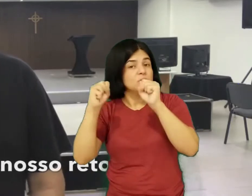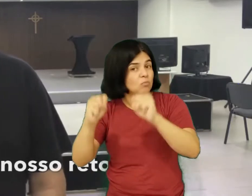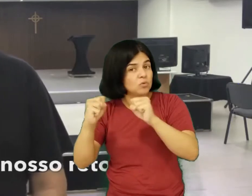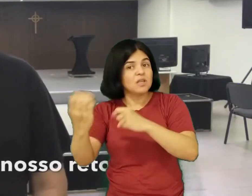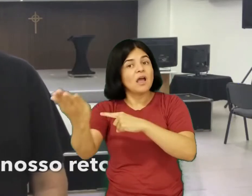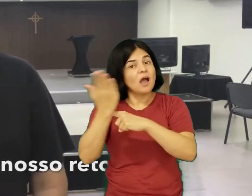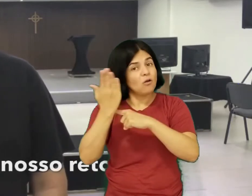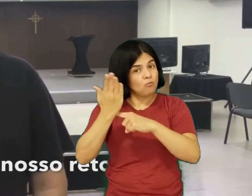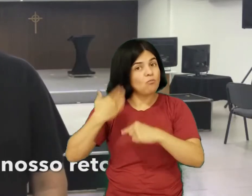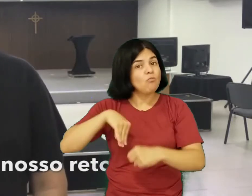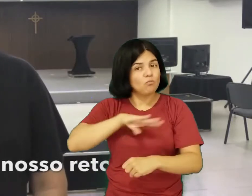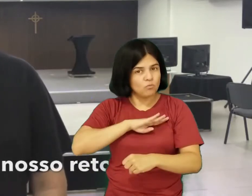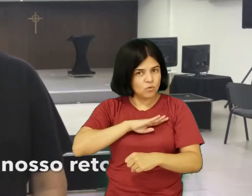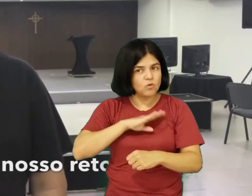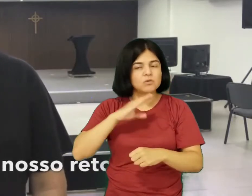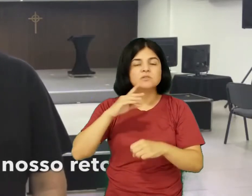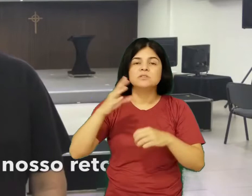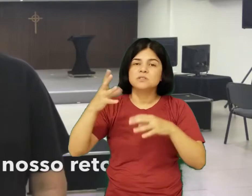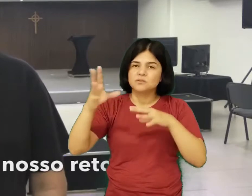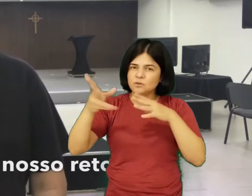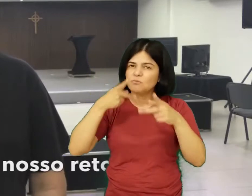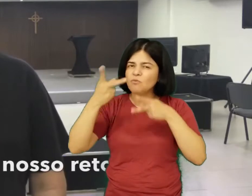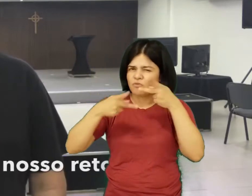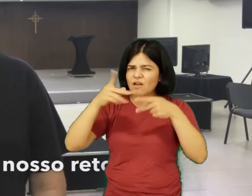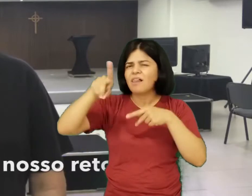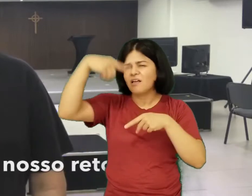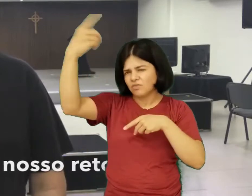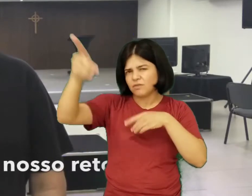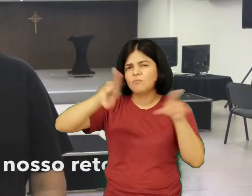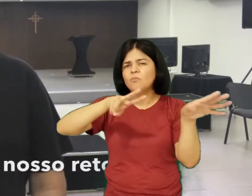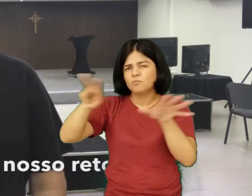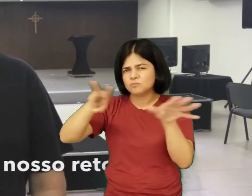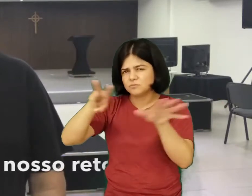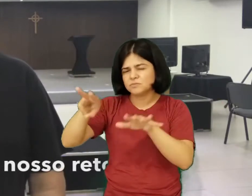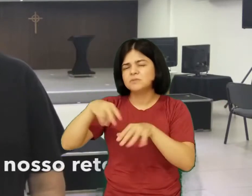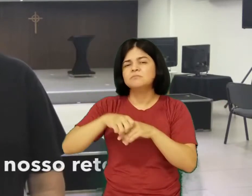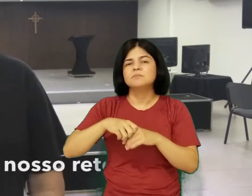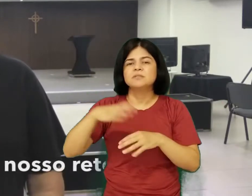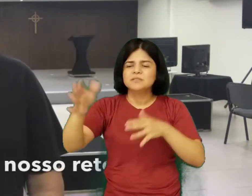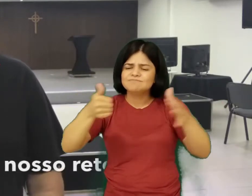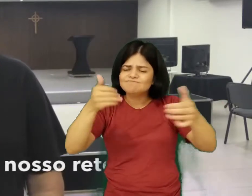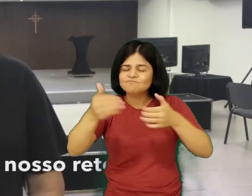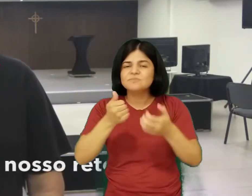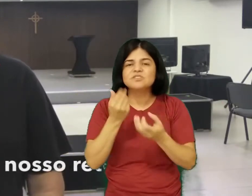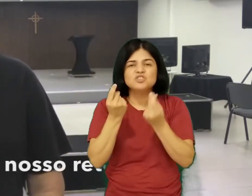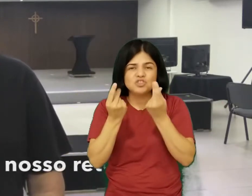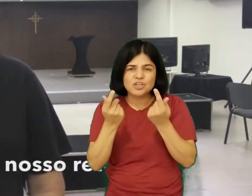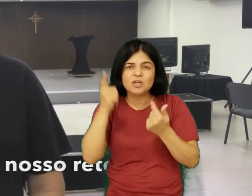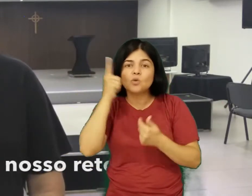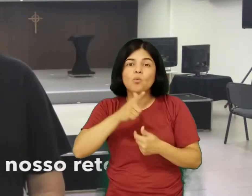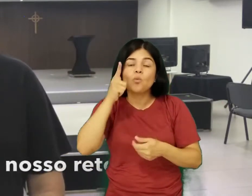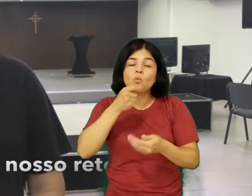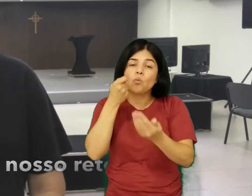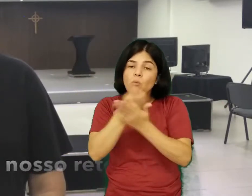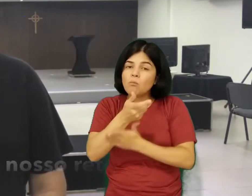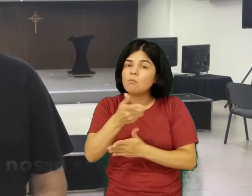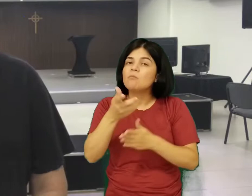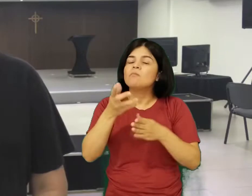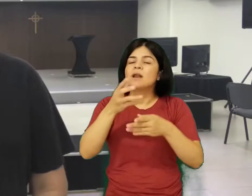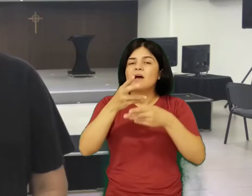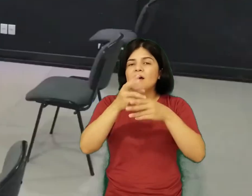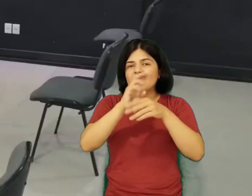participe conosco nas campanhas que faremos nas próximas semanas agora, no levantamento de recursos para a aquisição